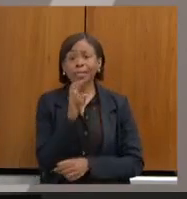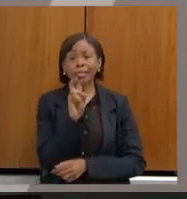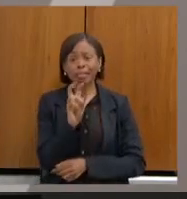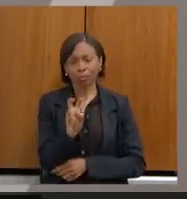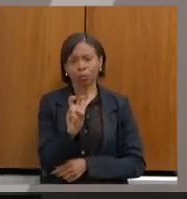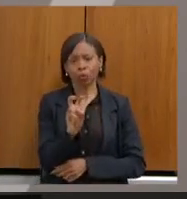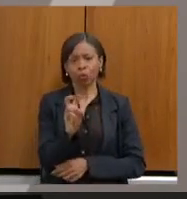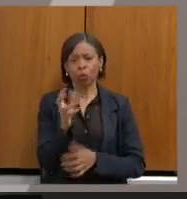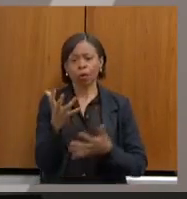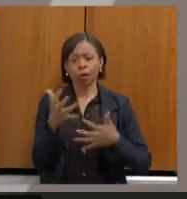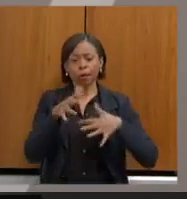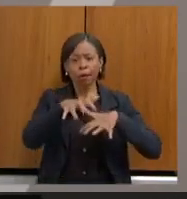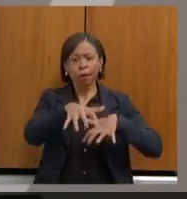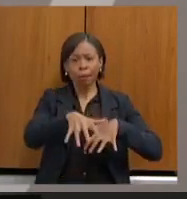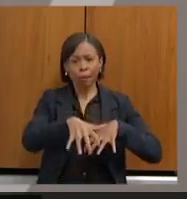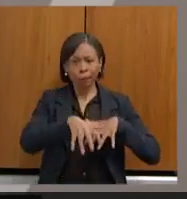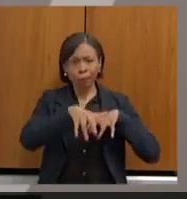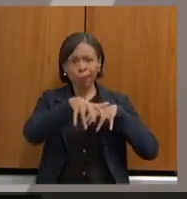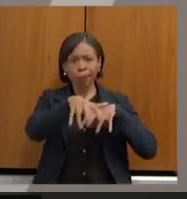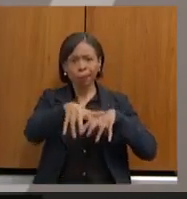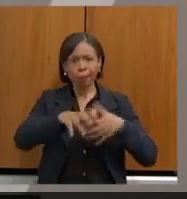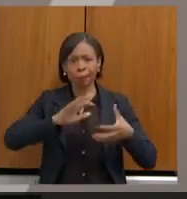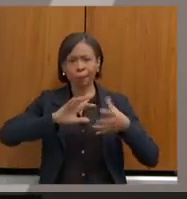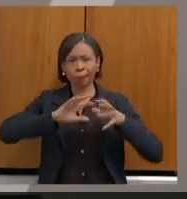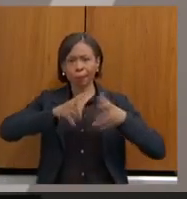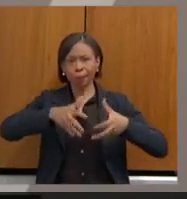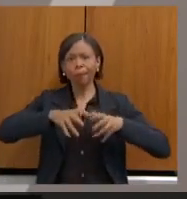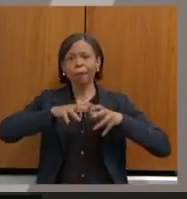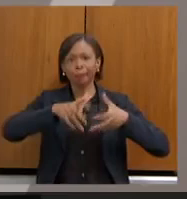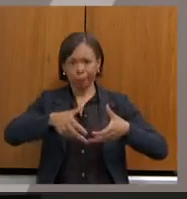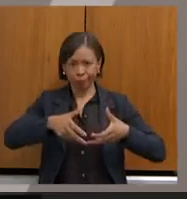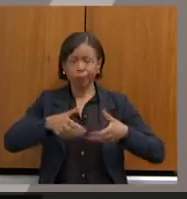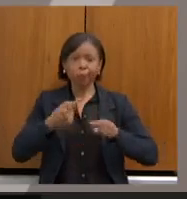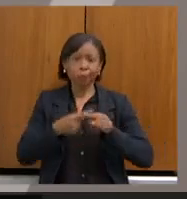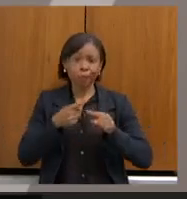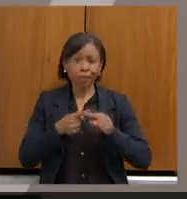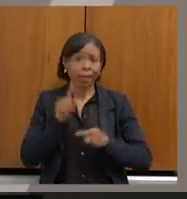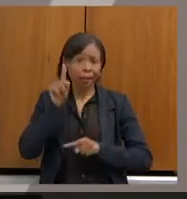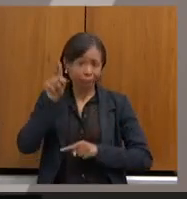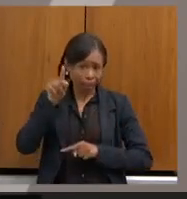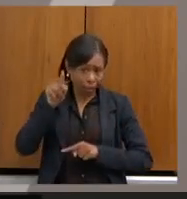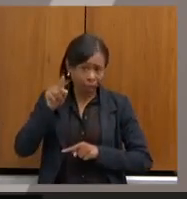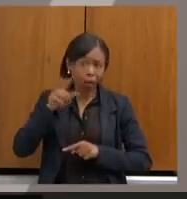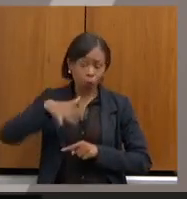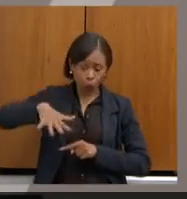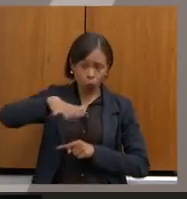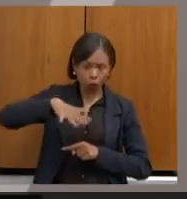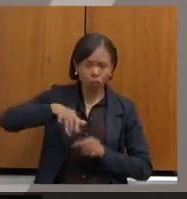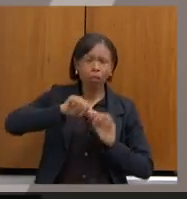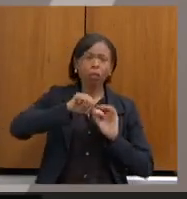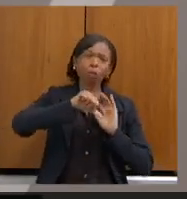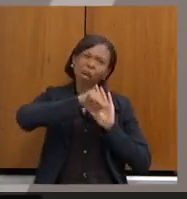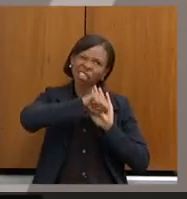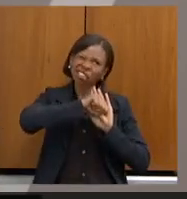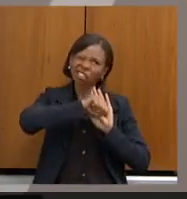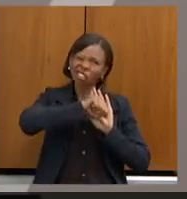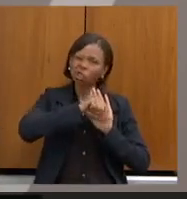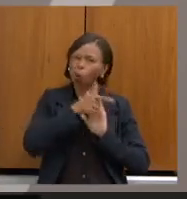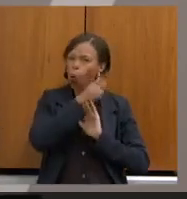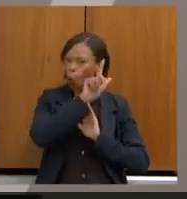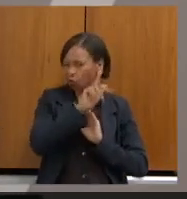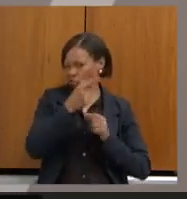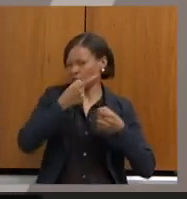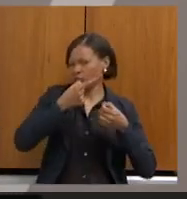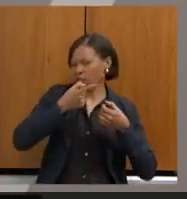seja é uma região diferenciada para o clima que o bandido que vai para lá eu falo que o bandido Paulista Ele é